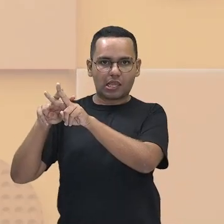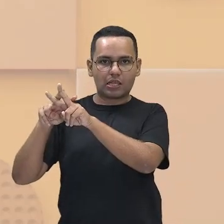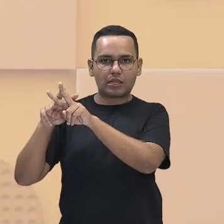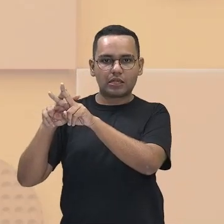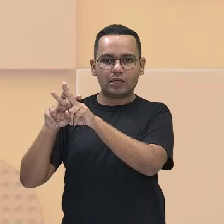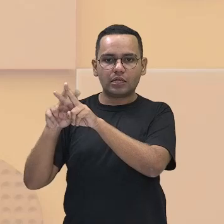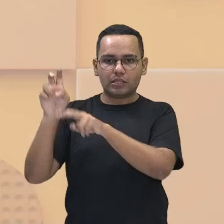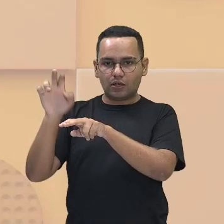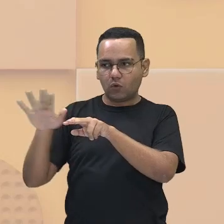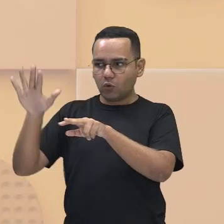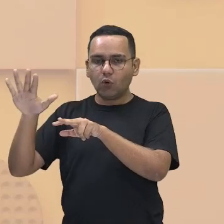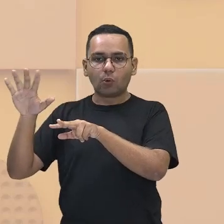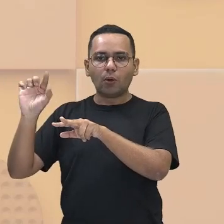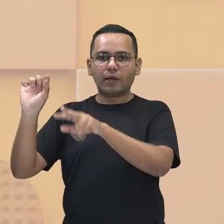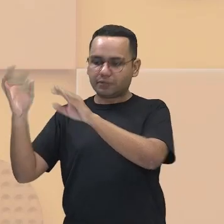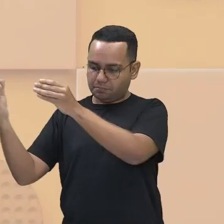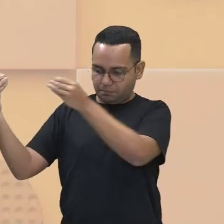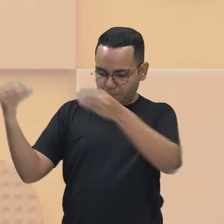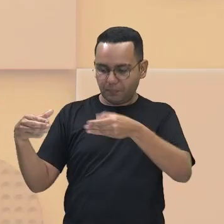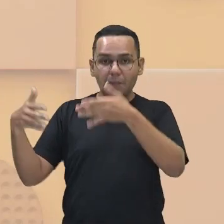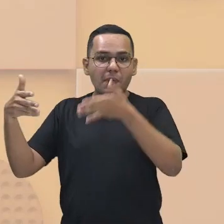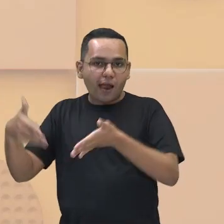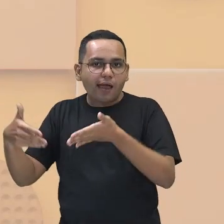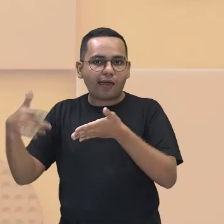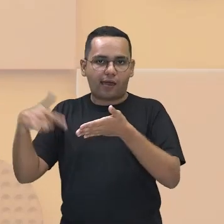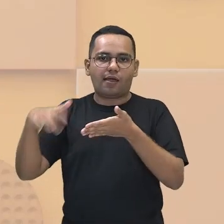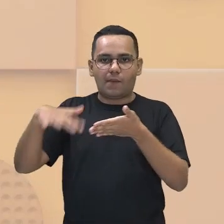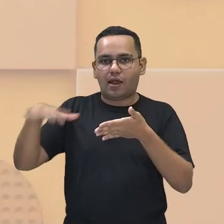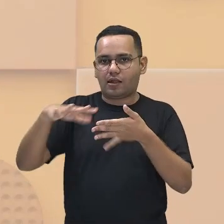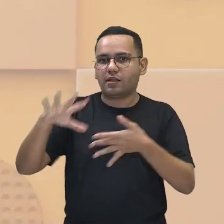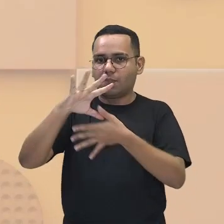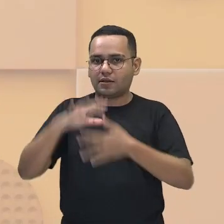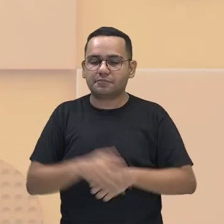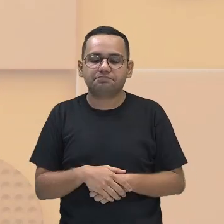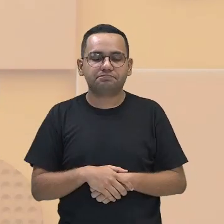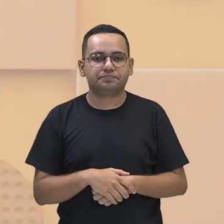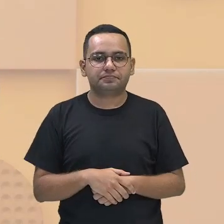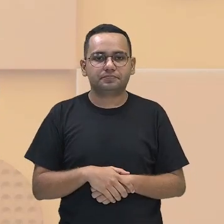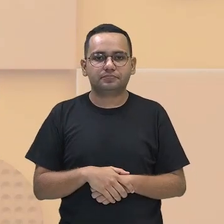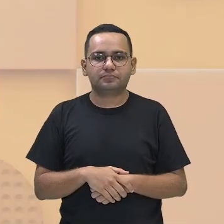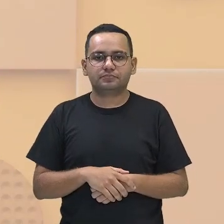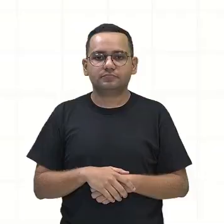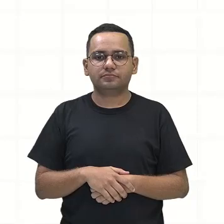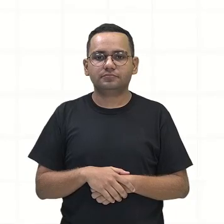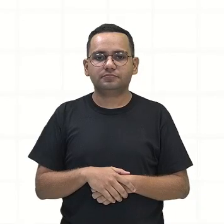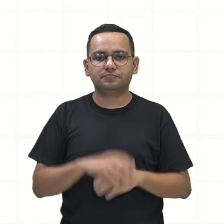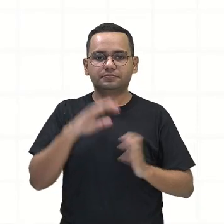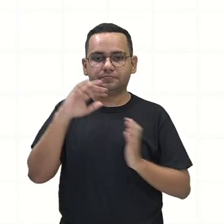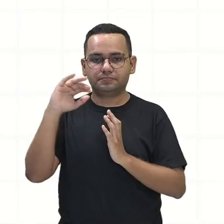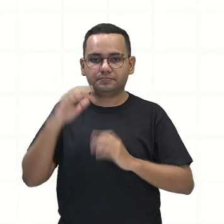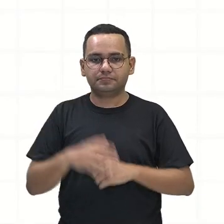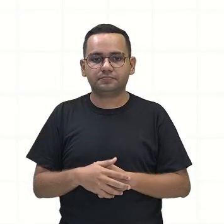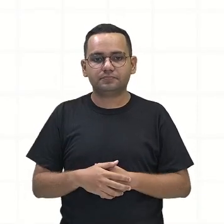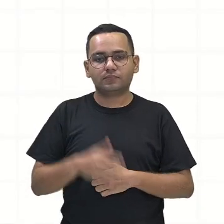ser trazidas para o continente americano. Então, vamos observar aí a próxima expedição,